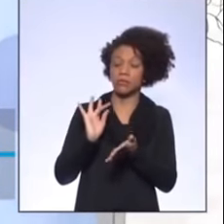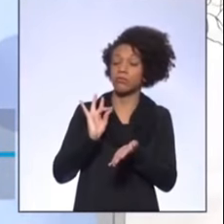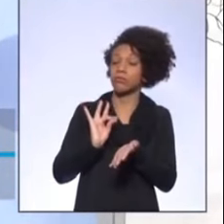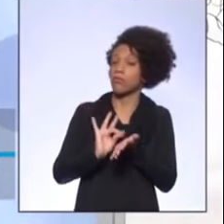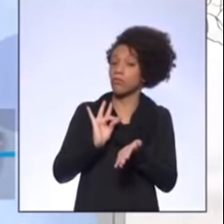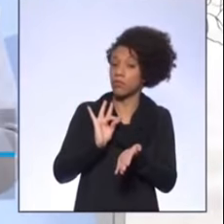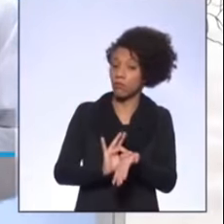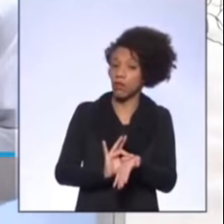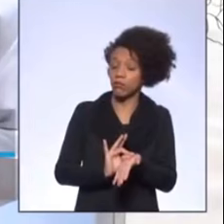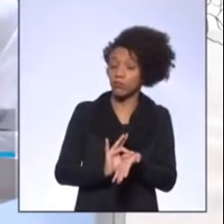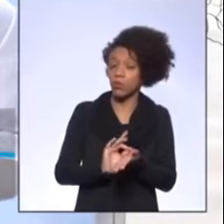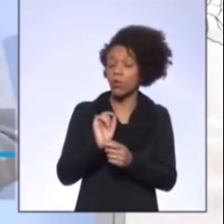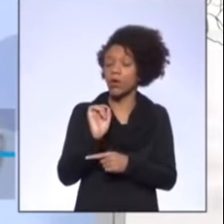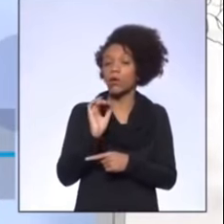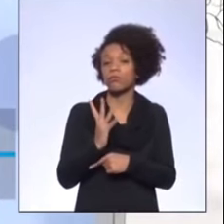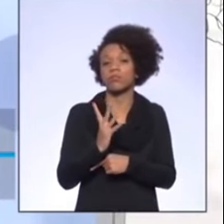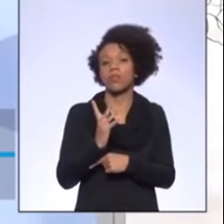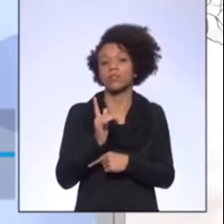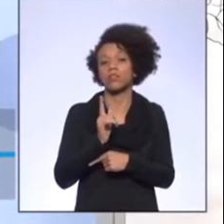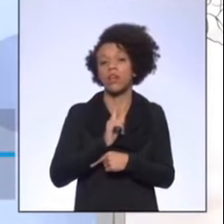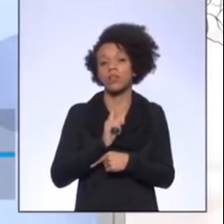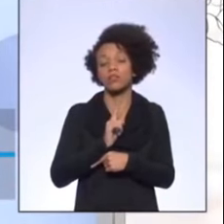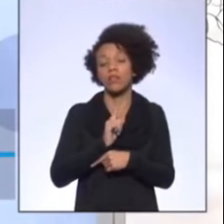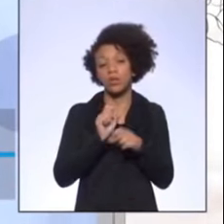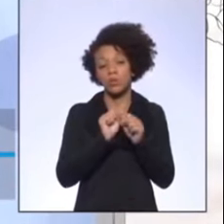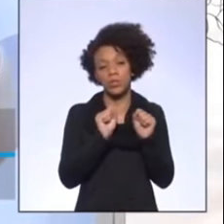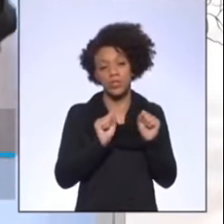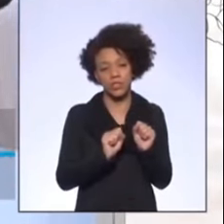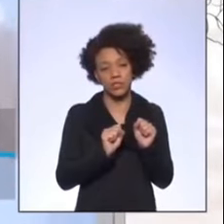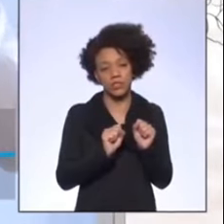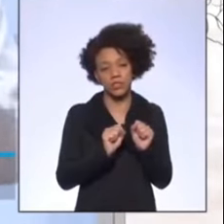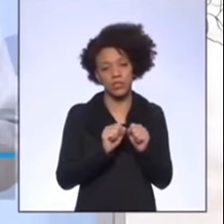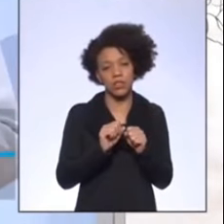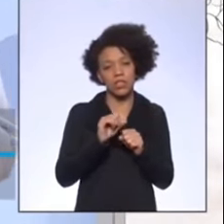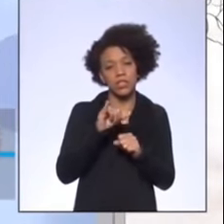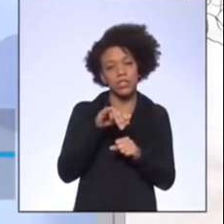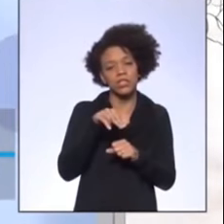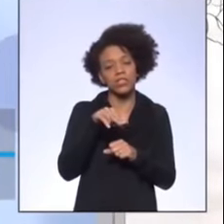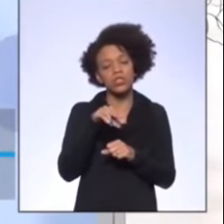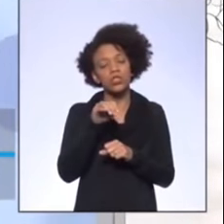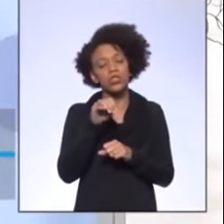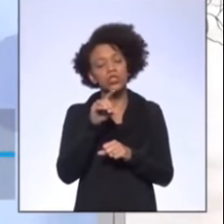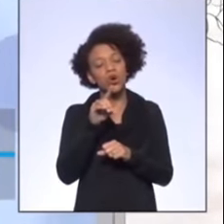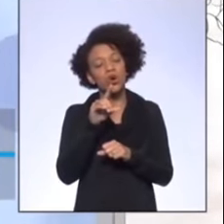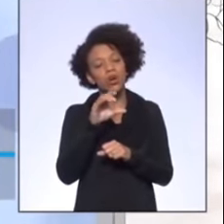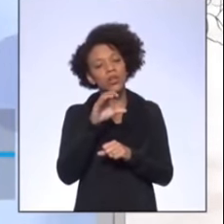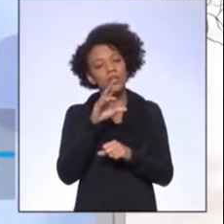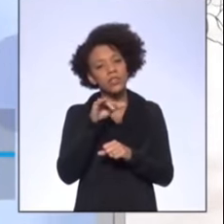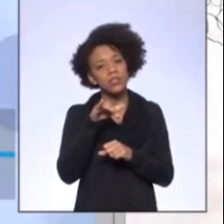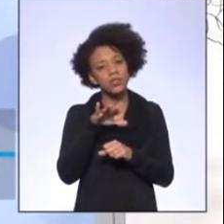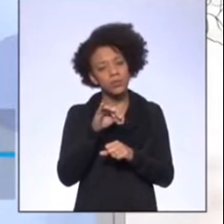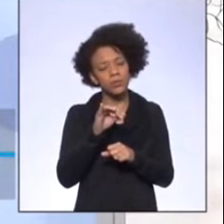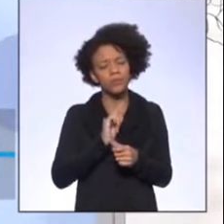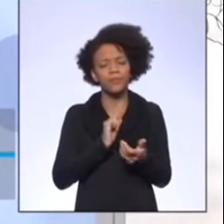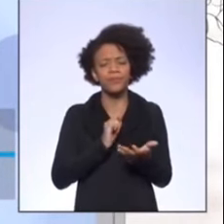que acontece é o seguinte, a gente tem, né, um outro sistema, que é o sistema endócrino e tal, e a gente tem